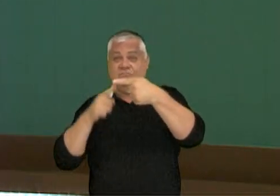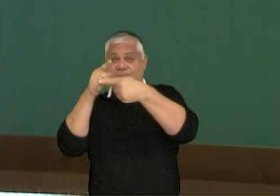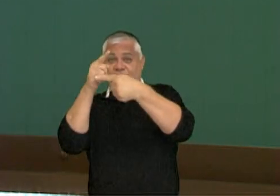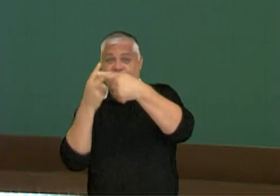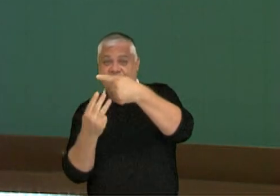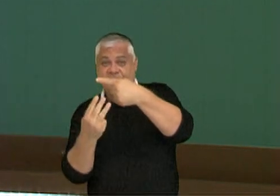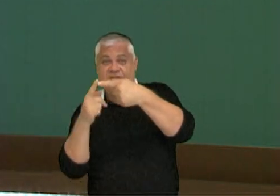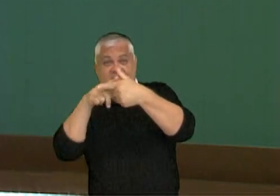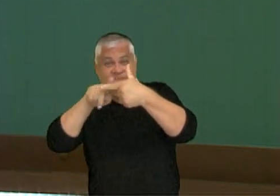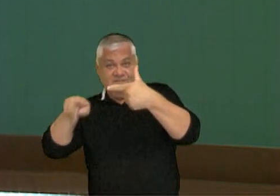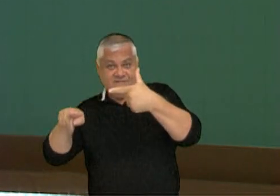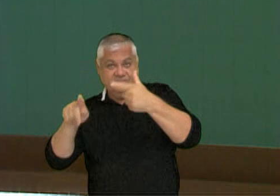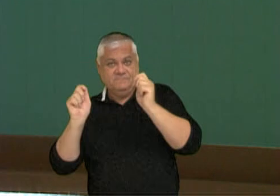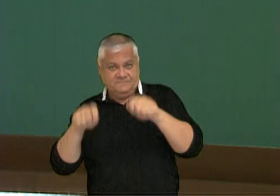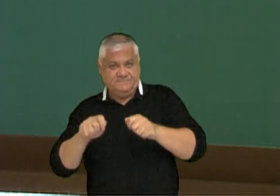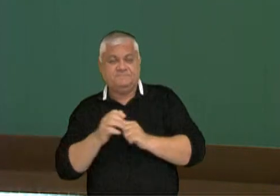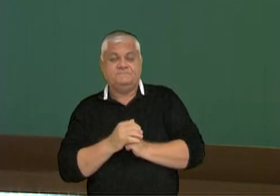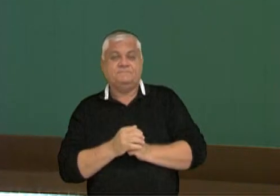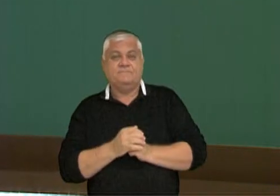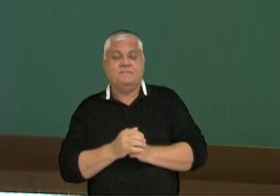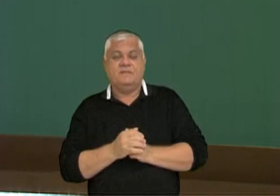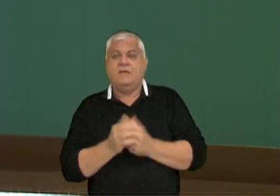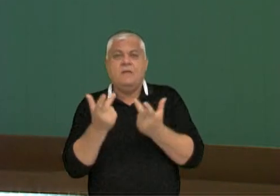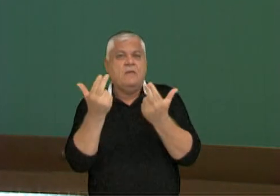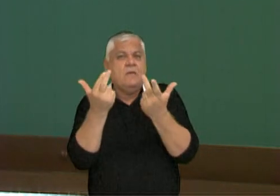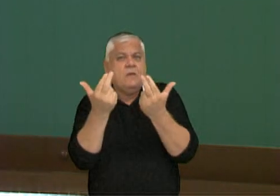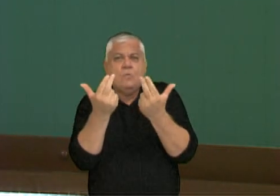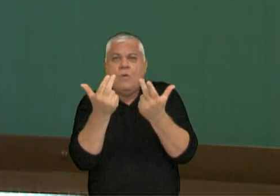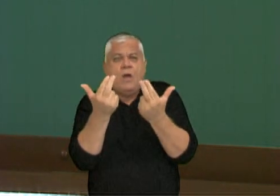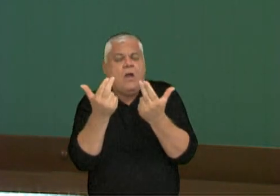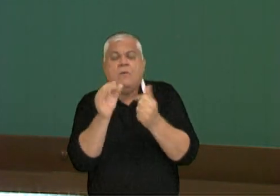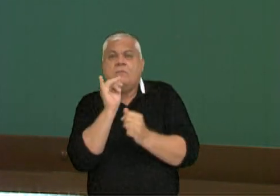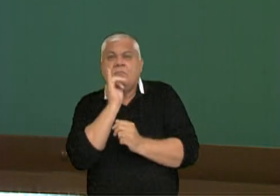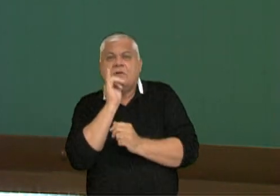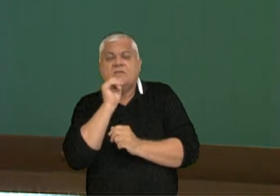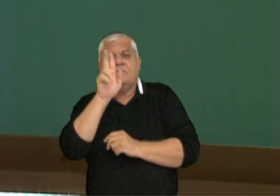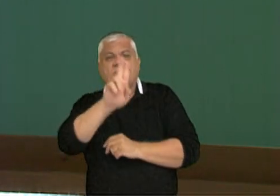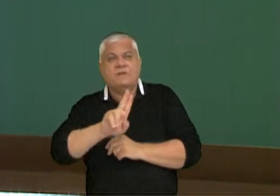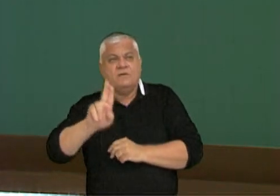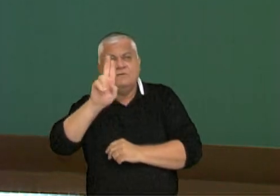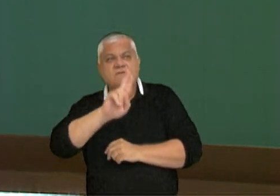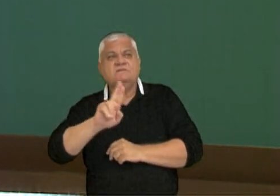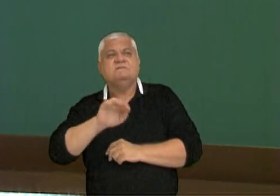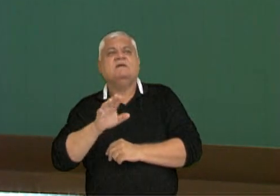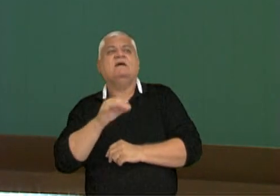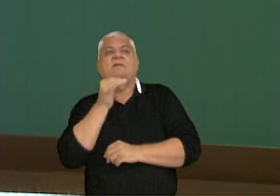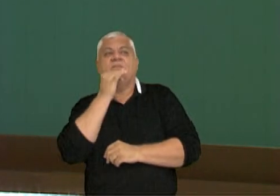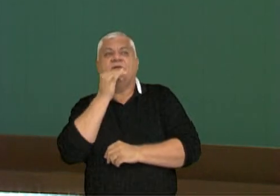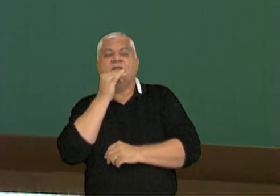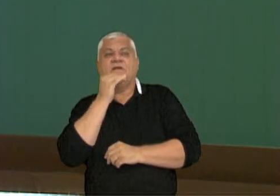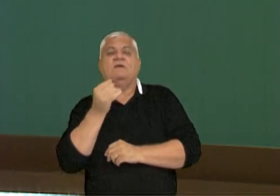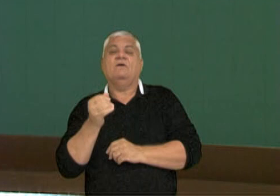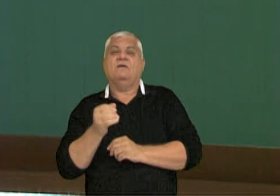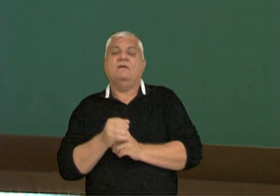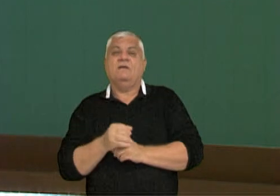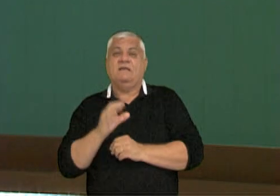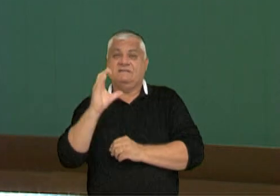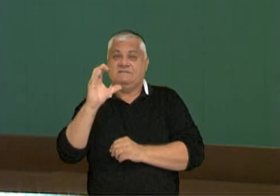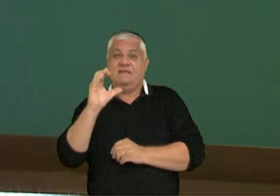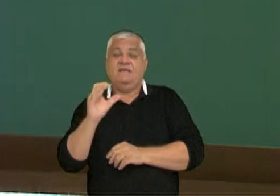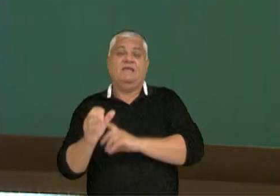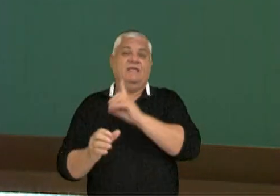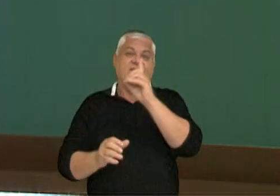1/3, ok? O mesmo raciocínio vocês vão utilizar para marcar os demais